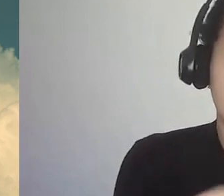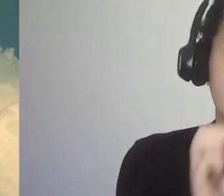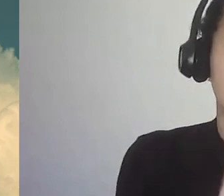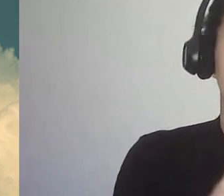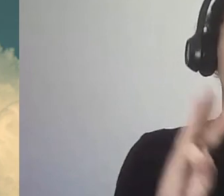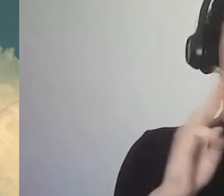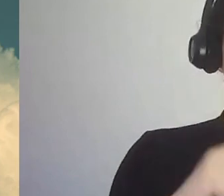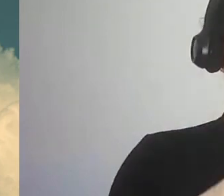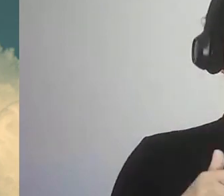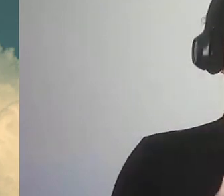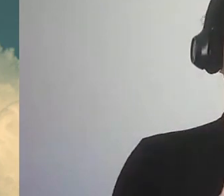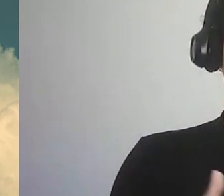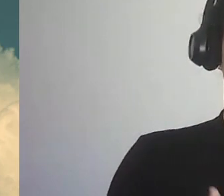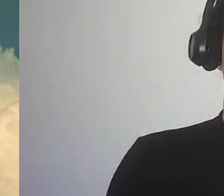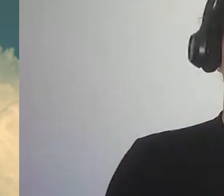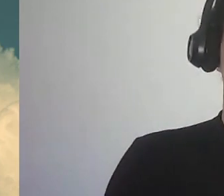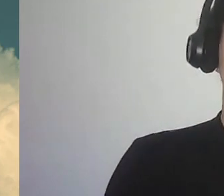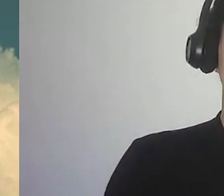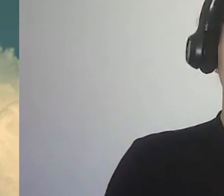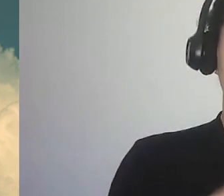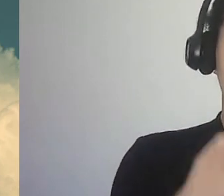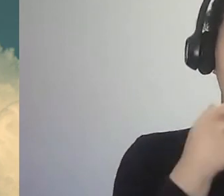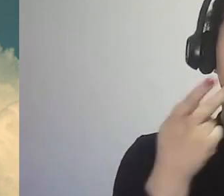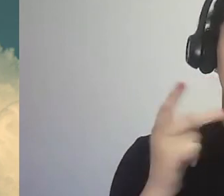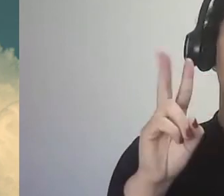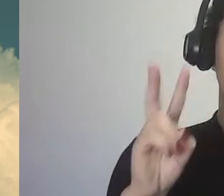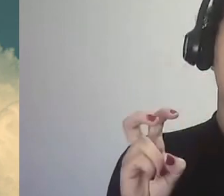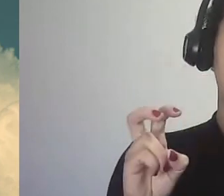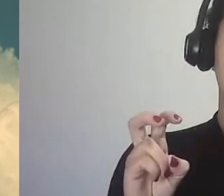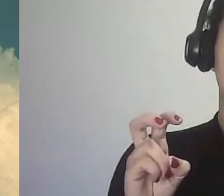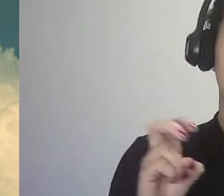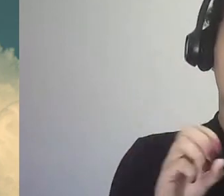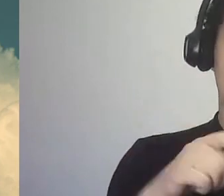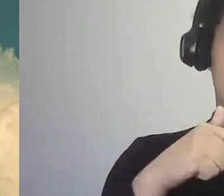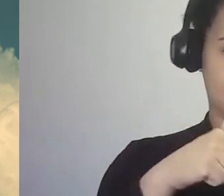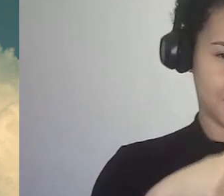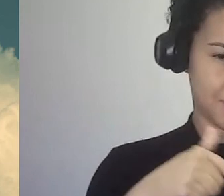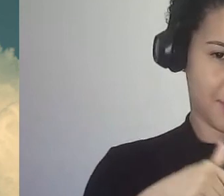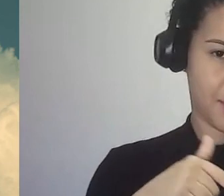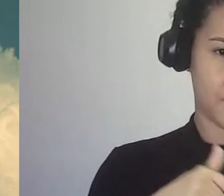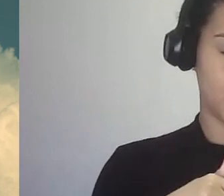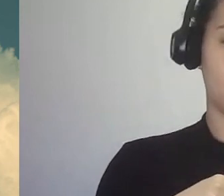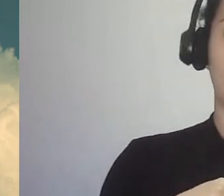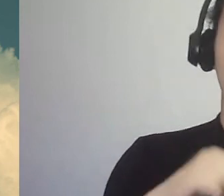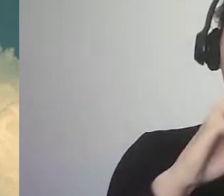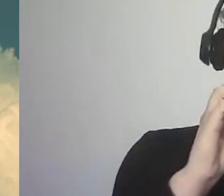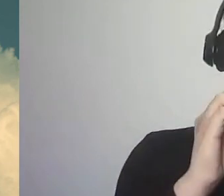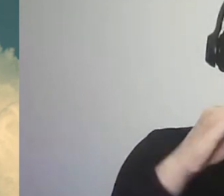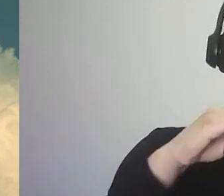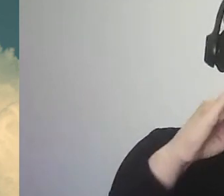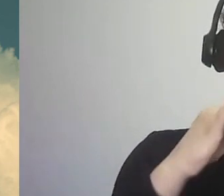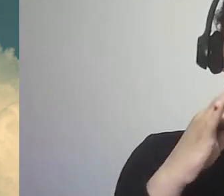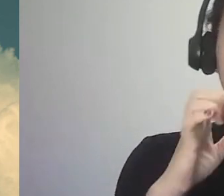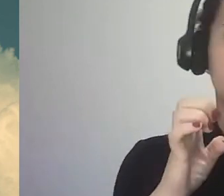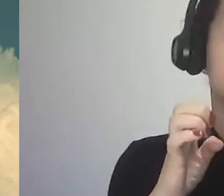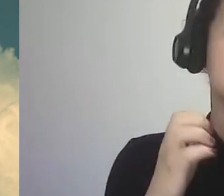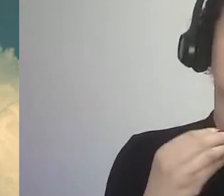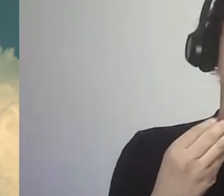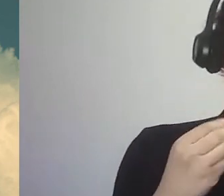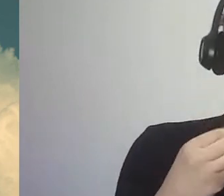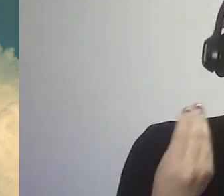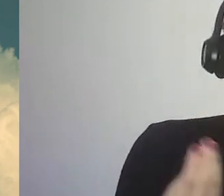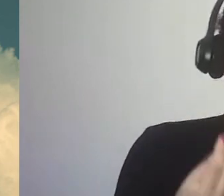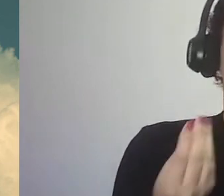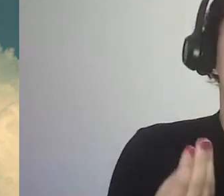durante a apresentação que é definir um tempo para o primeiro commit ou se tu vai usar o convite direto na frente Isso